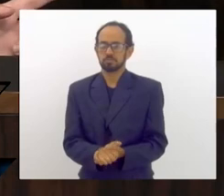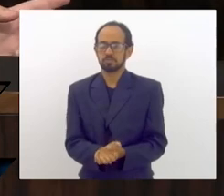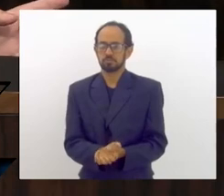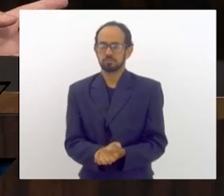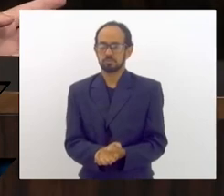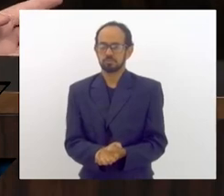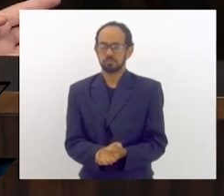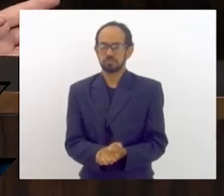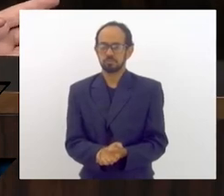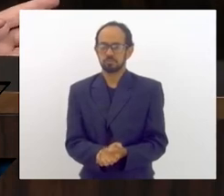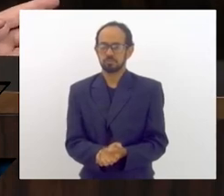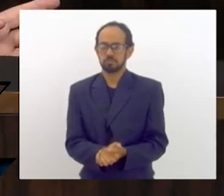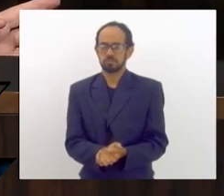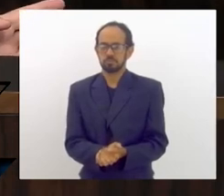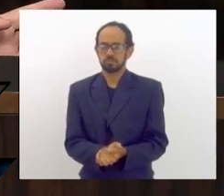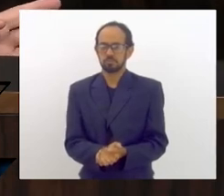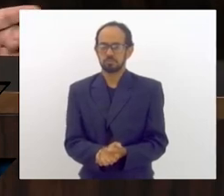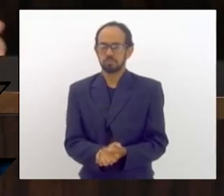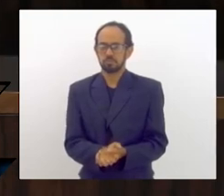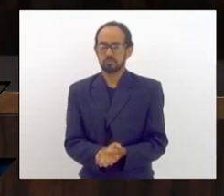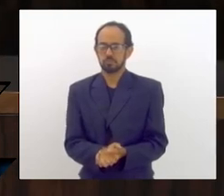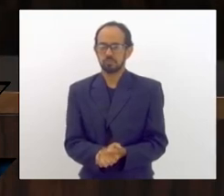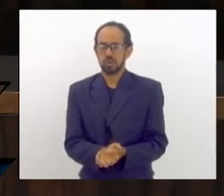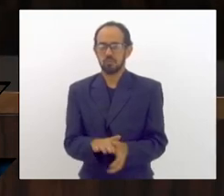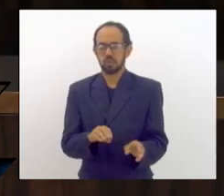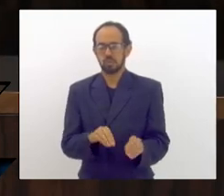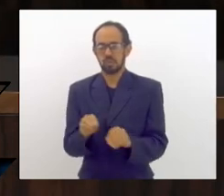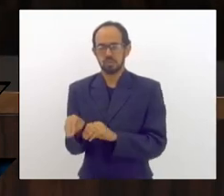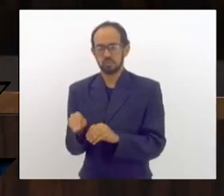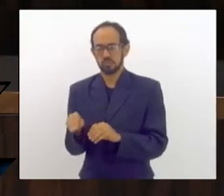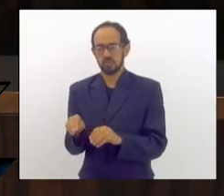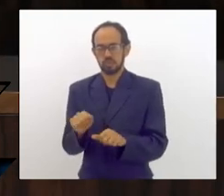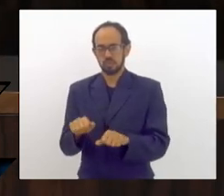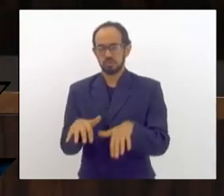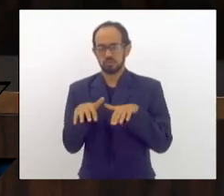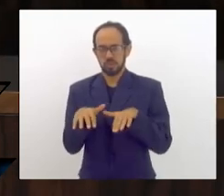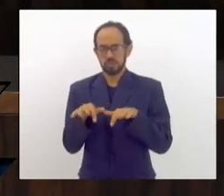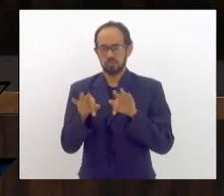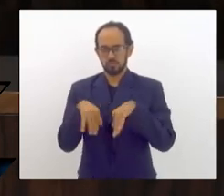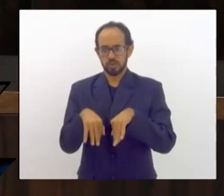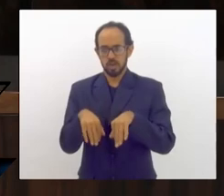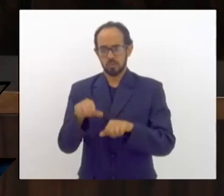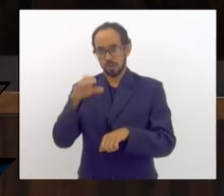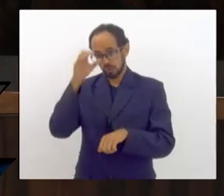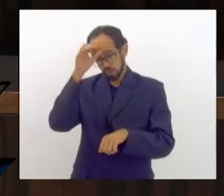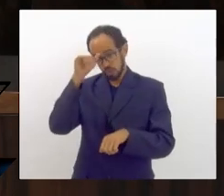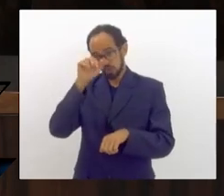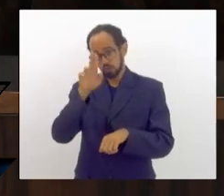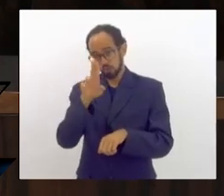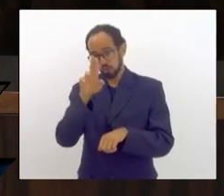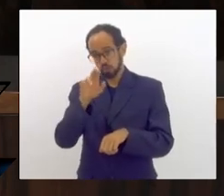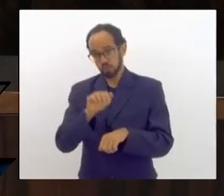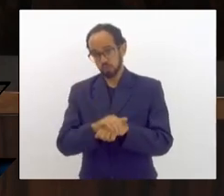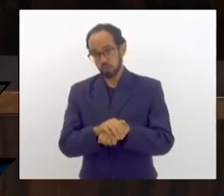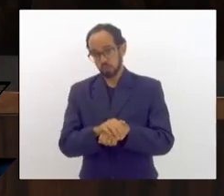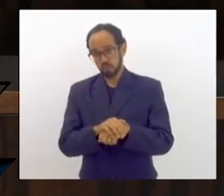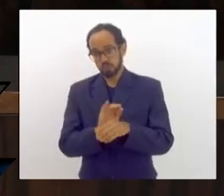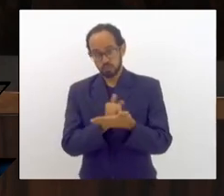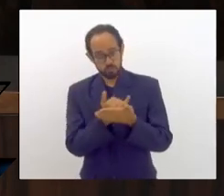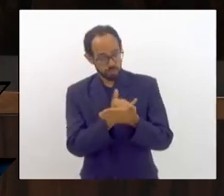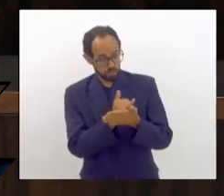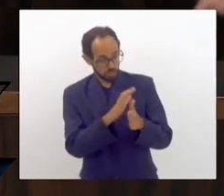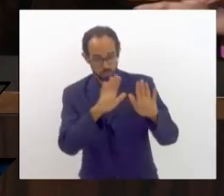Vou passar o expediente final aqui para a nossa tia Ju, tá? Que eu tenho uma reunião. Está escrito aqui. Ah, está escrito, então